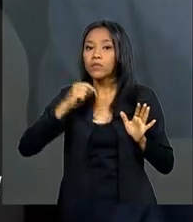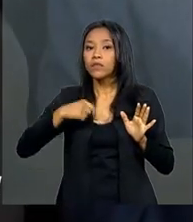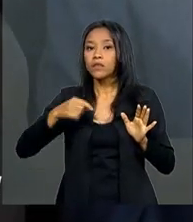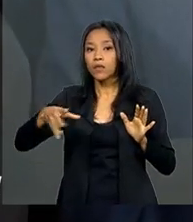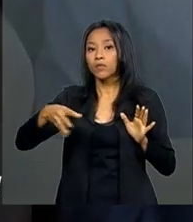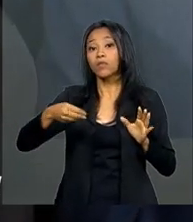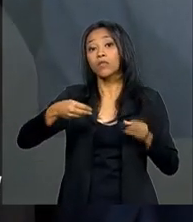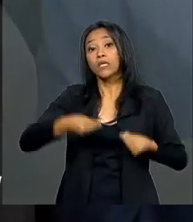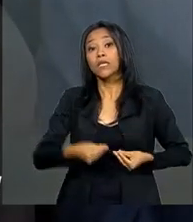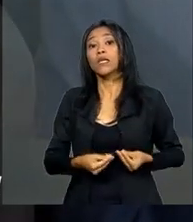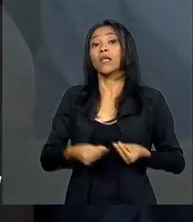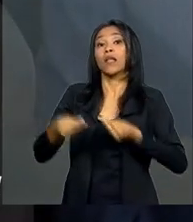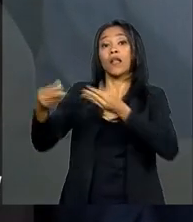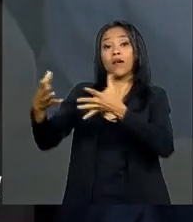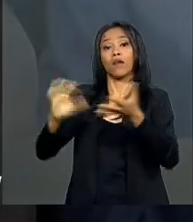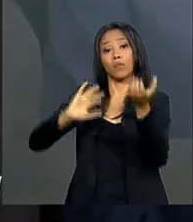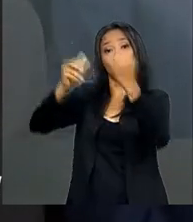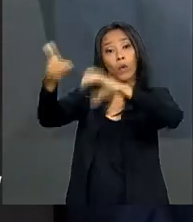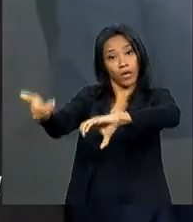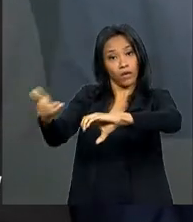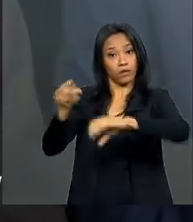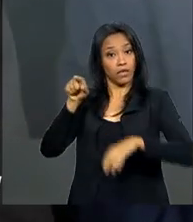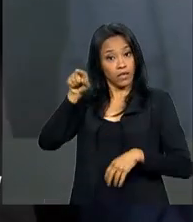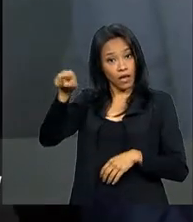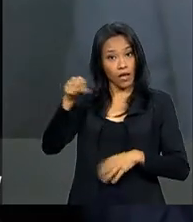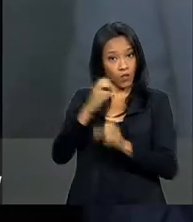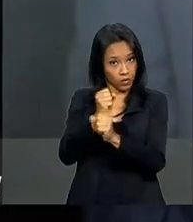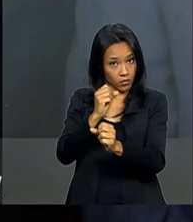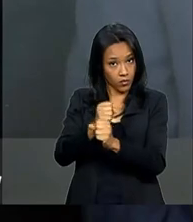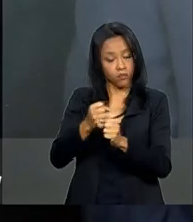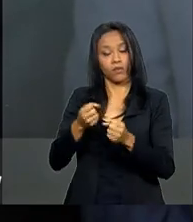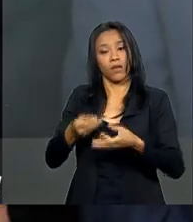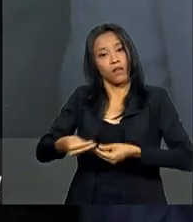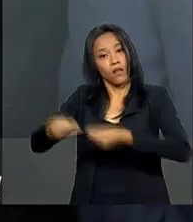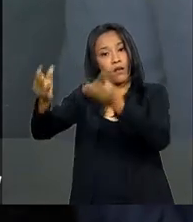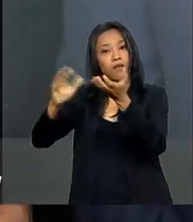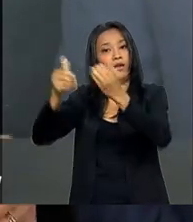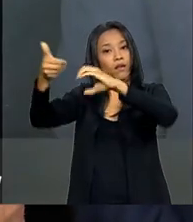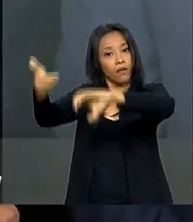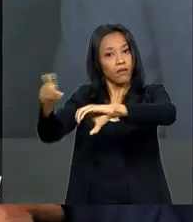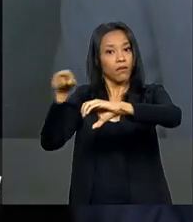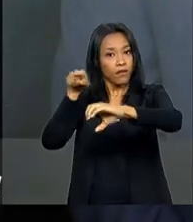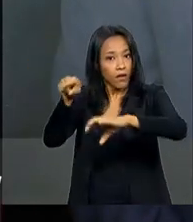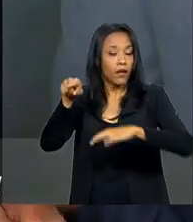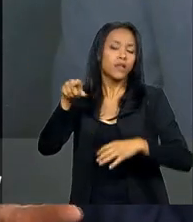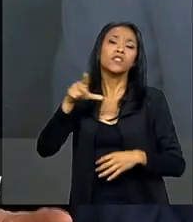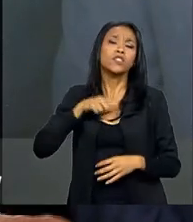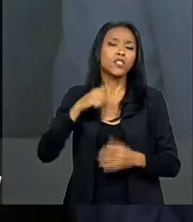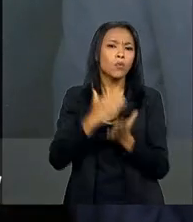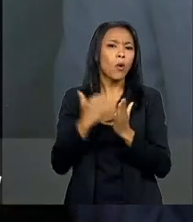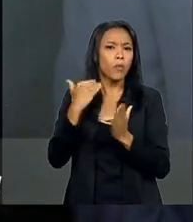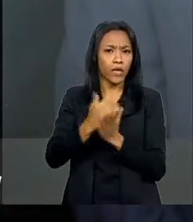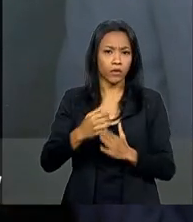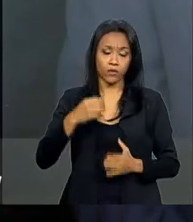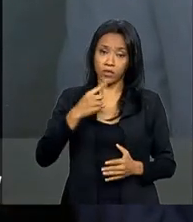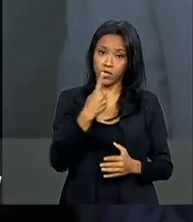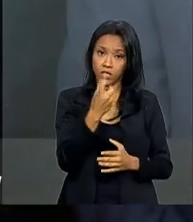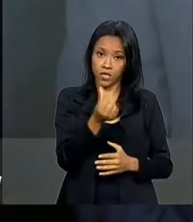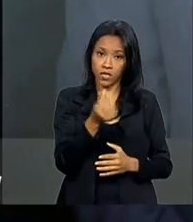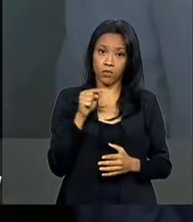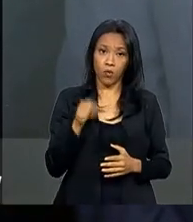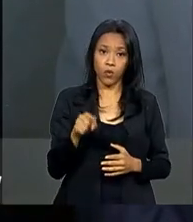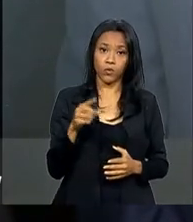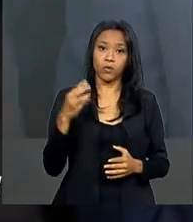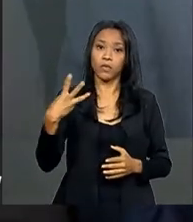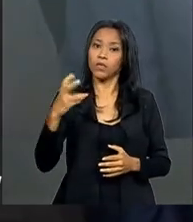ao Congresso Nacional. E lá vinha não só o aumento de 16,38, como